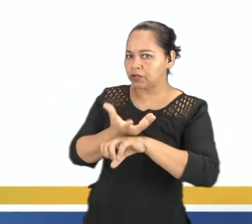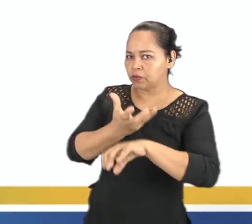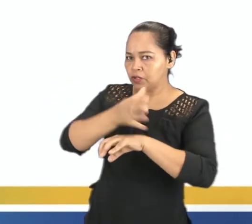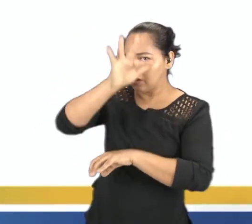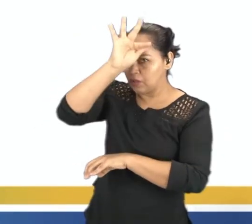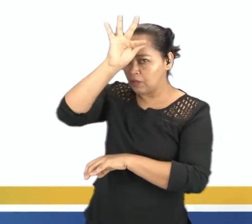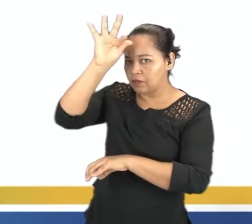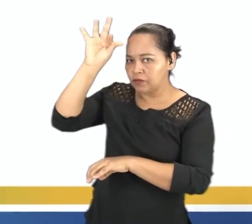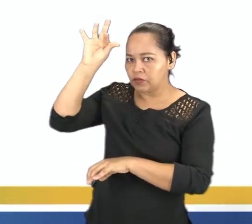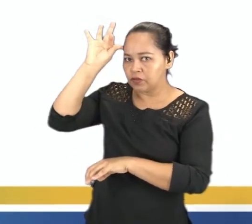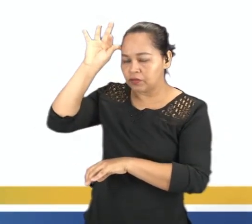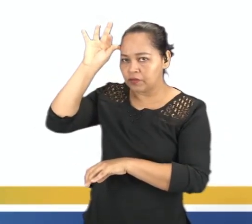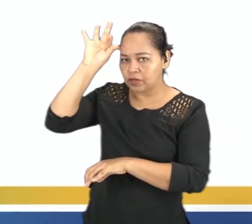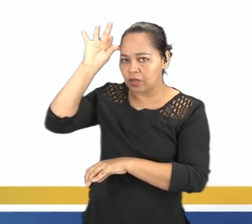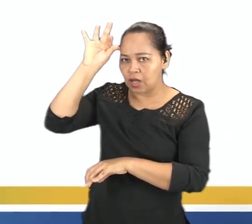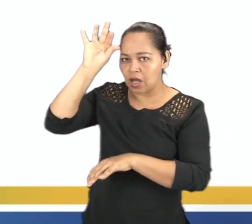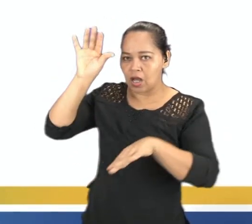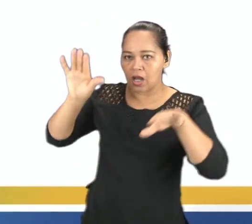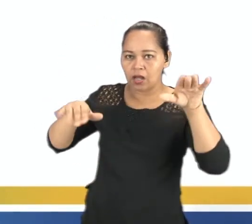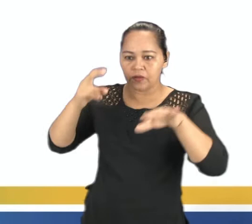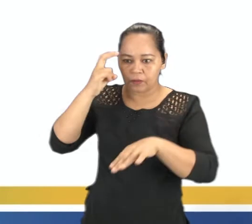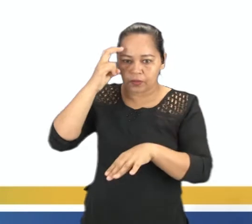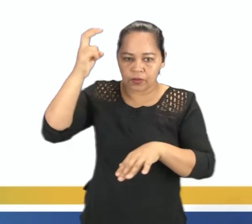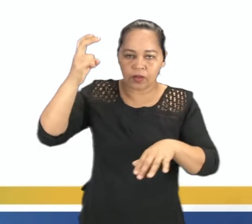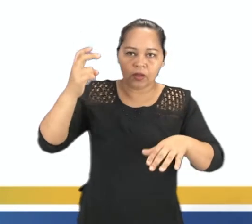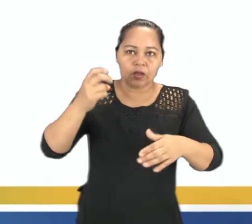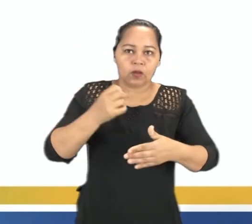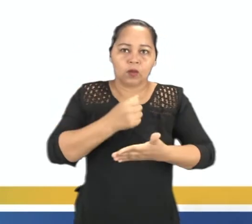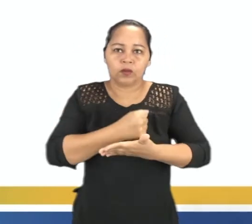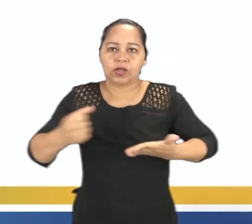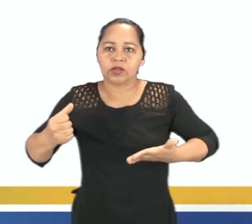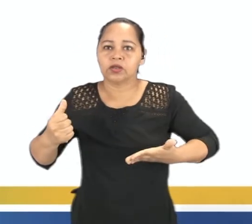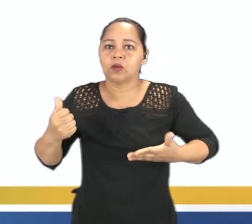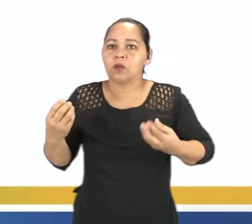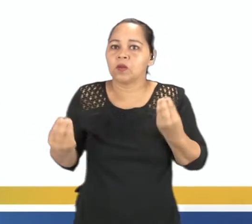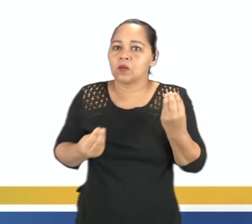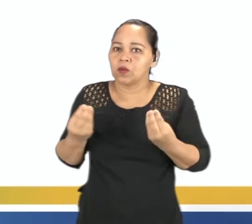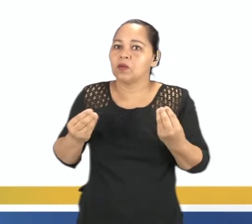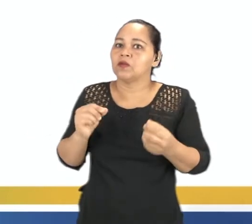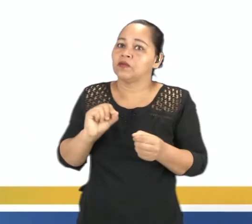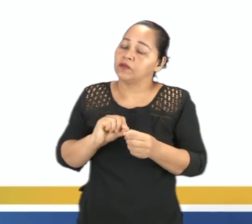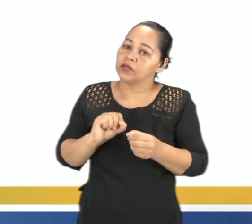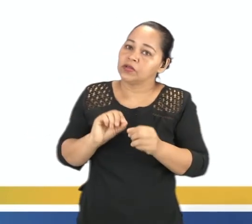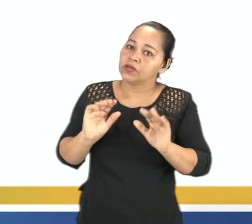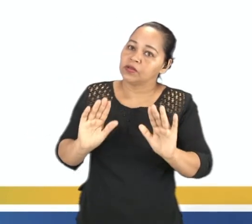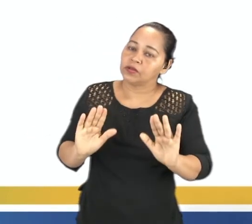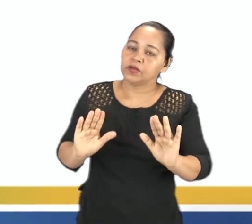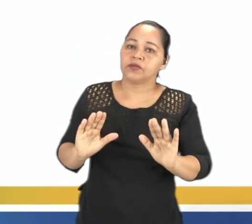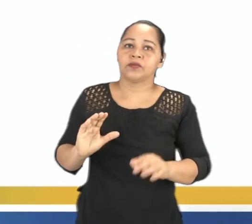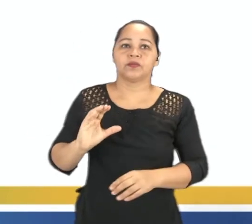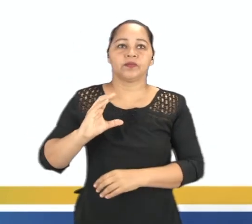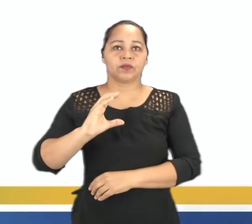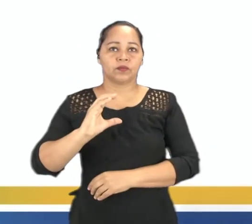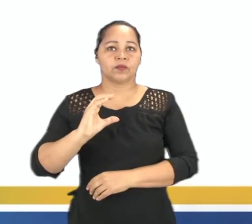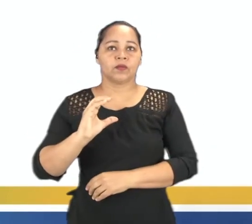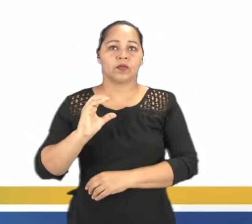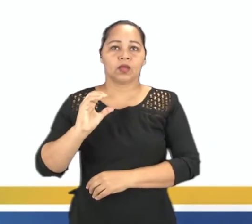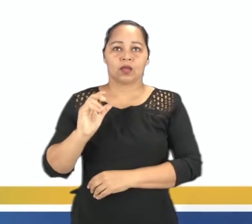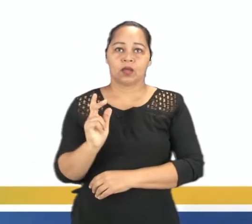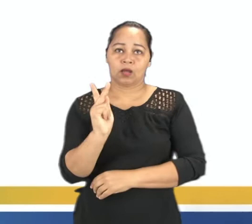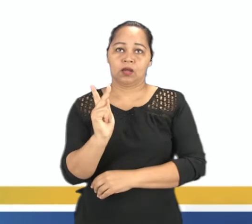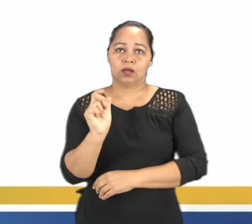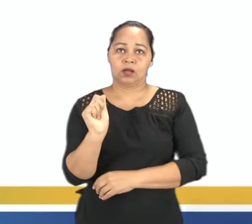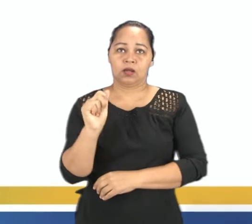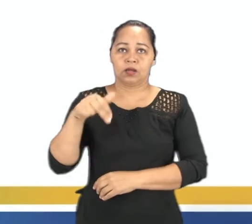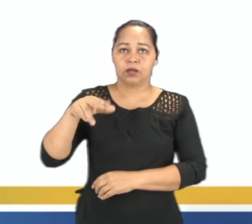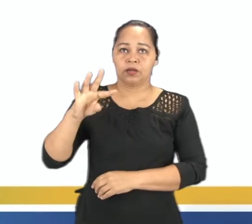do que está fora do alcance da nossa ação ou até do nosso pensamento. Kant, que é um filósofo alemão, dizia